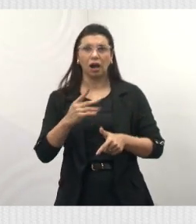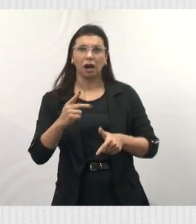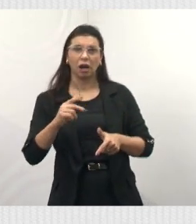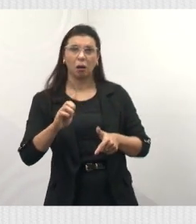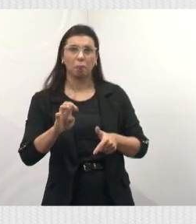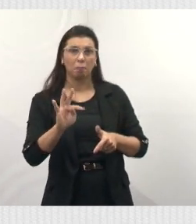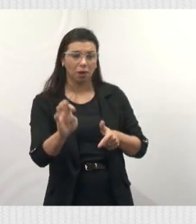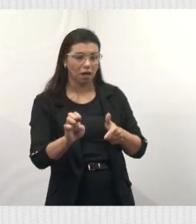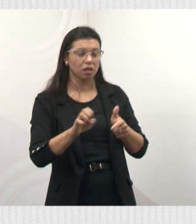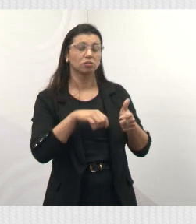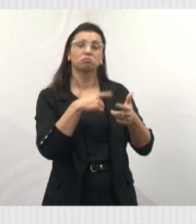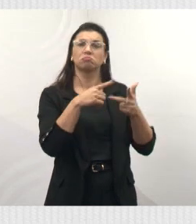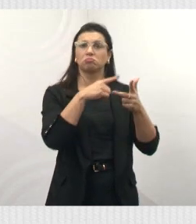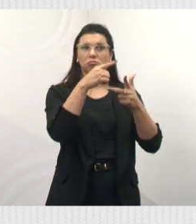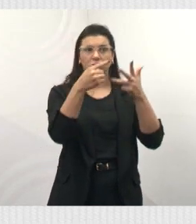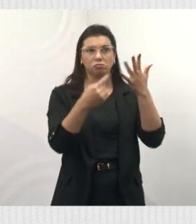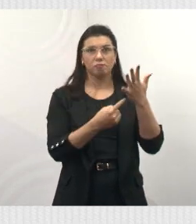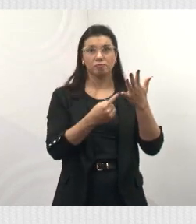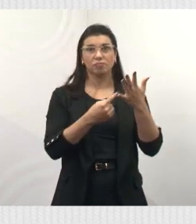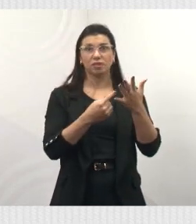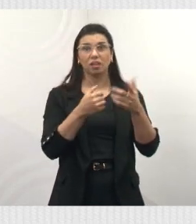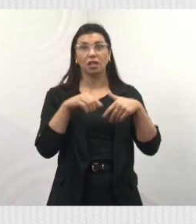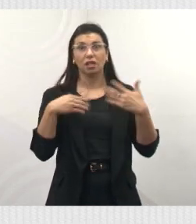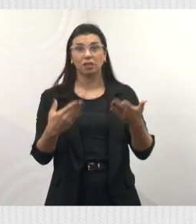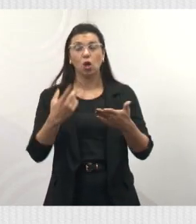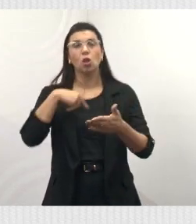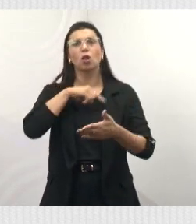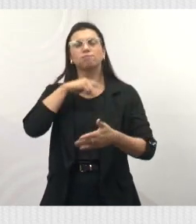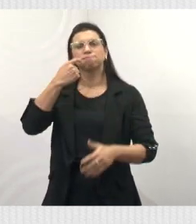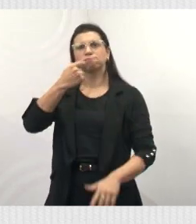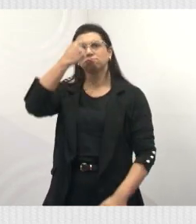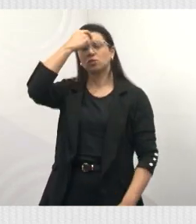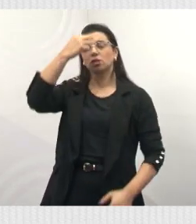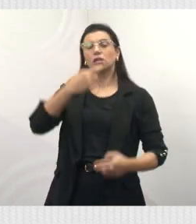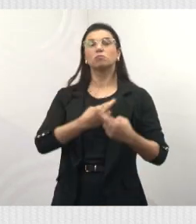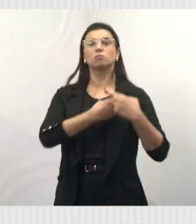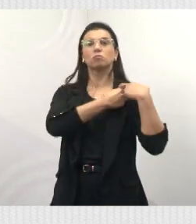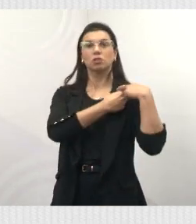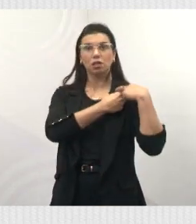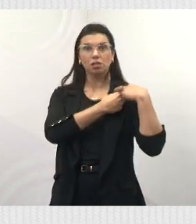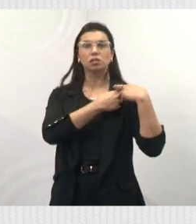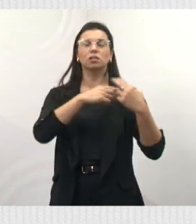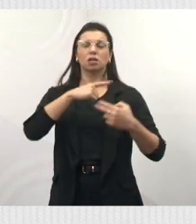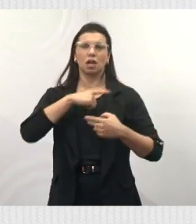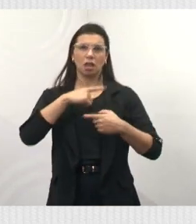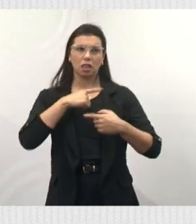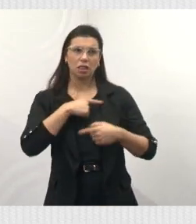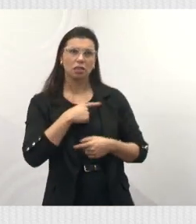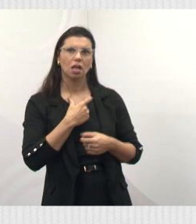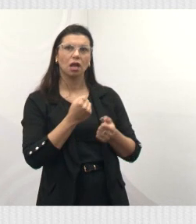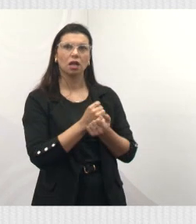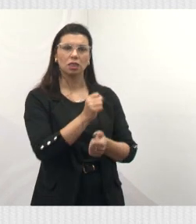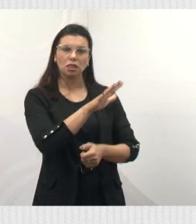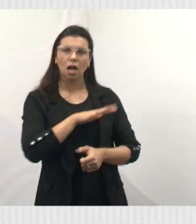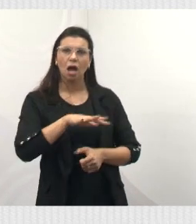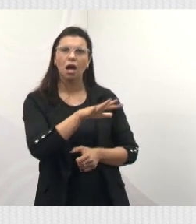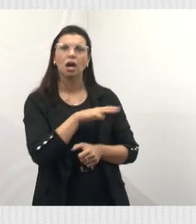de servidores. Nós, conscientes da responsabilidade que temos com o ensino,